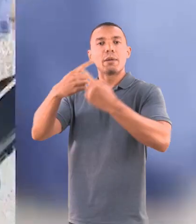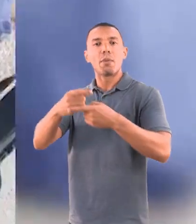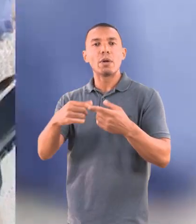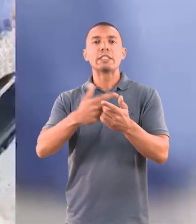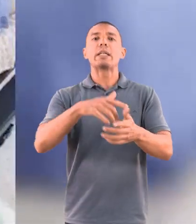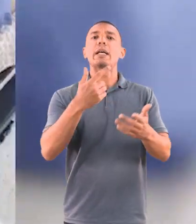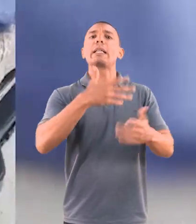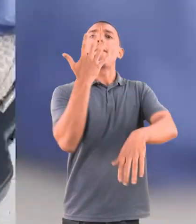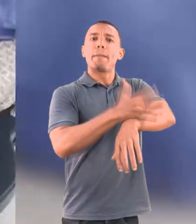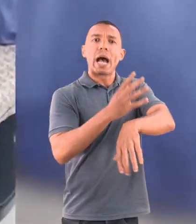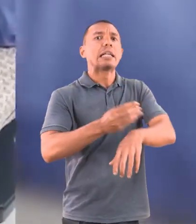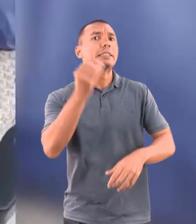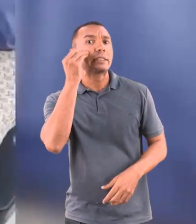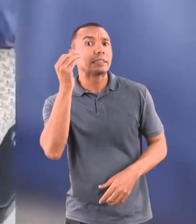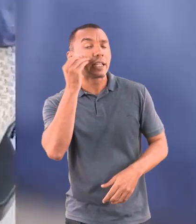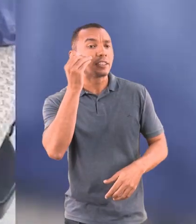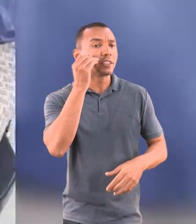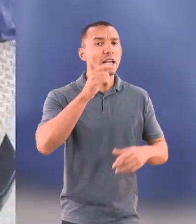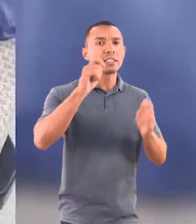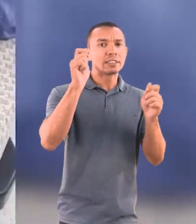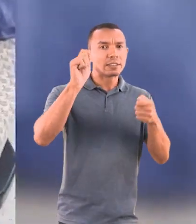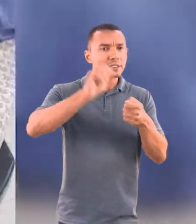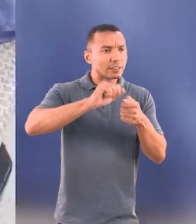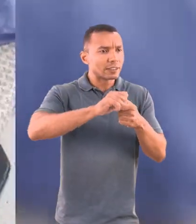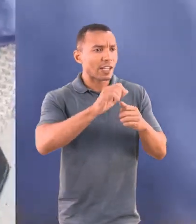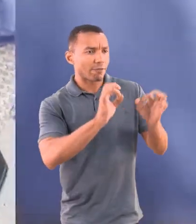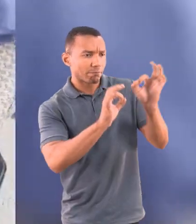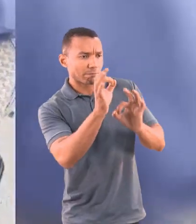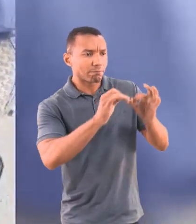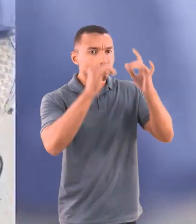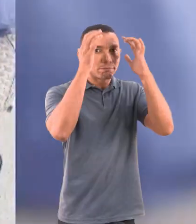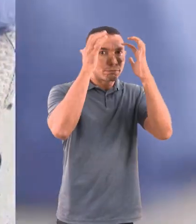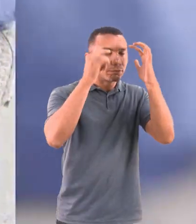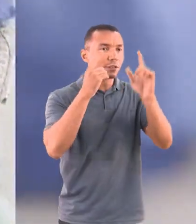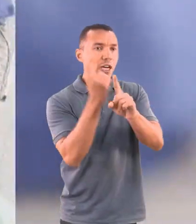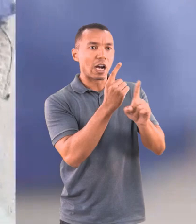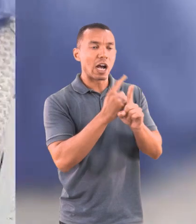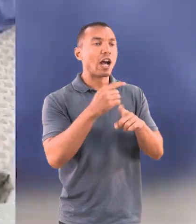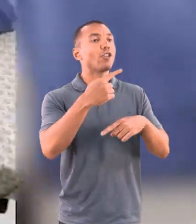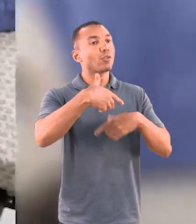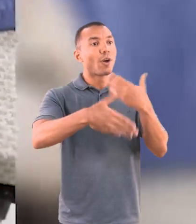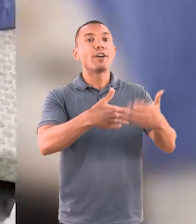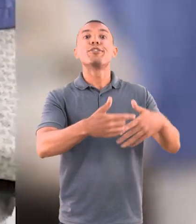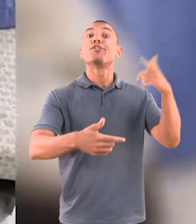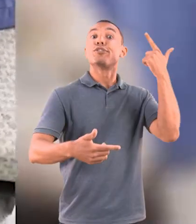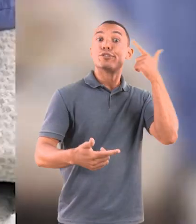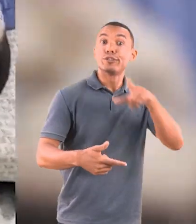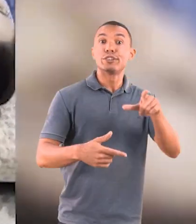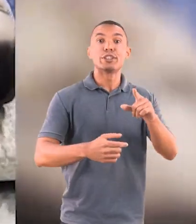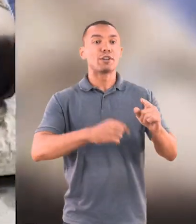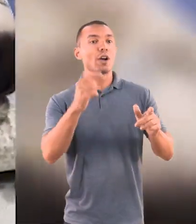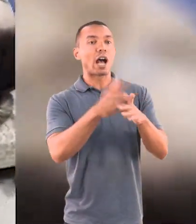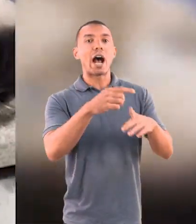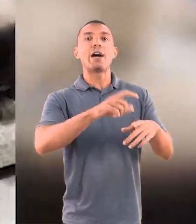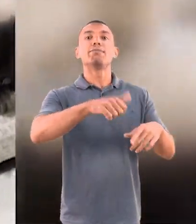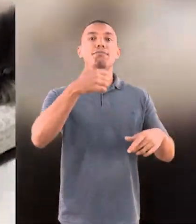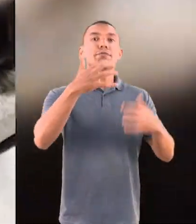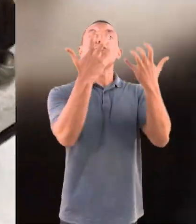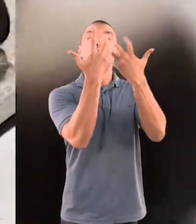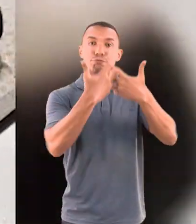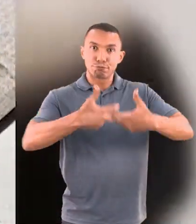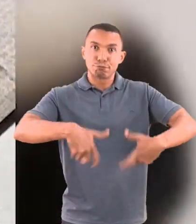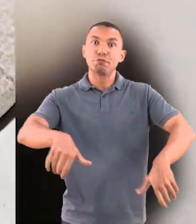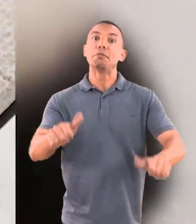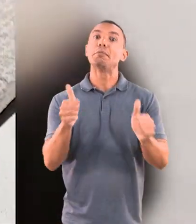desenvolvido. O segundo foi o de implementação, saber se o aplicativo de fato corresponderia na prática àquilo que a gente esperava. E isso a gente